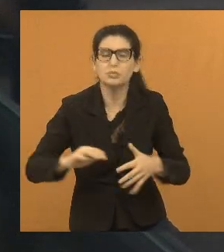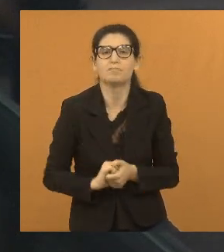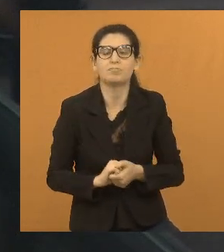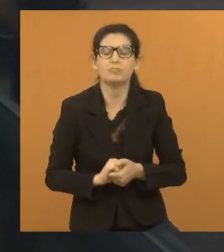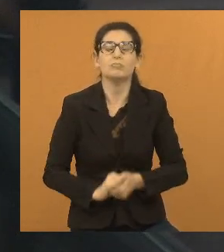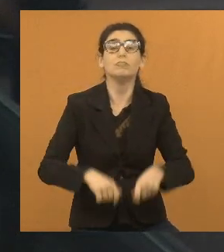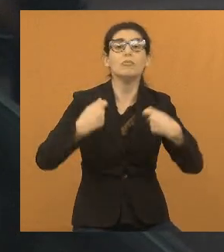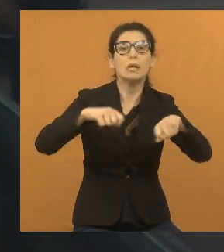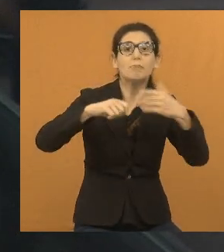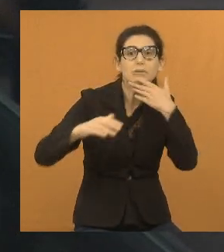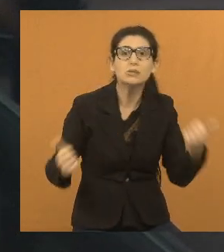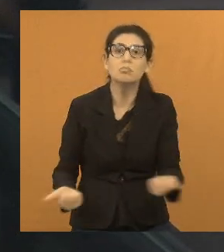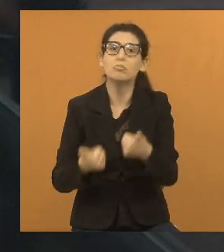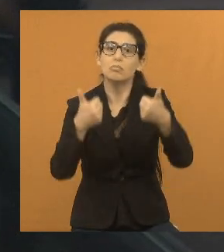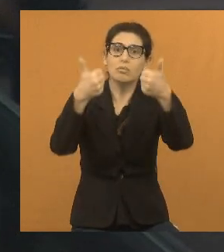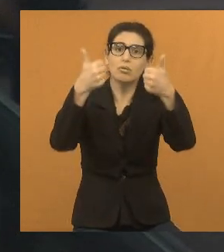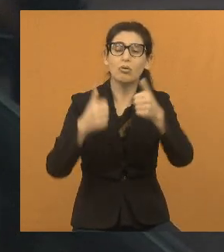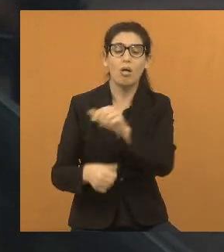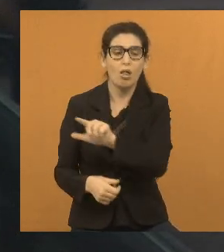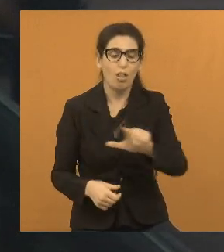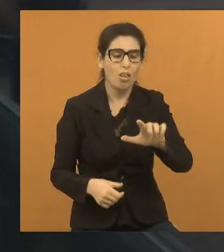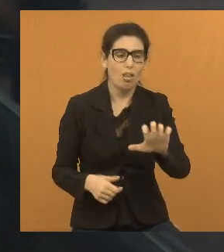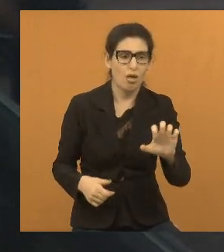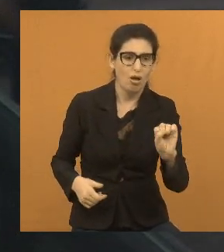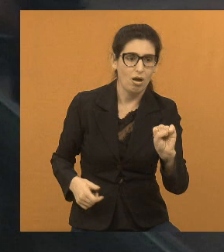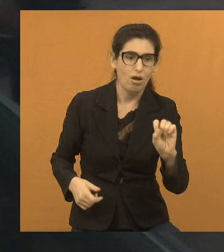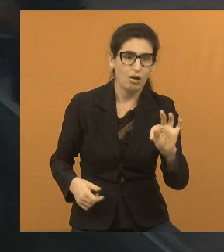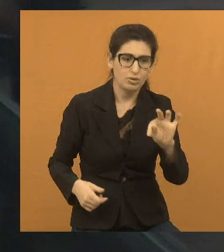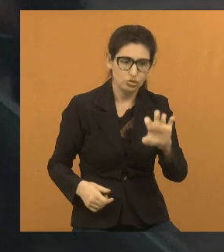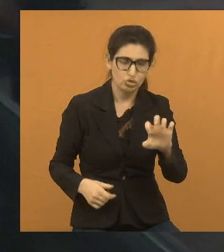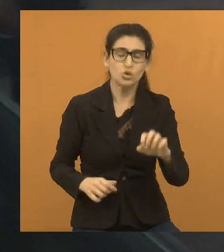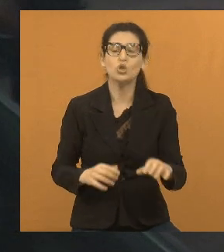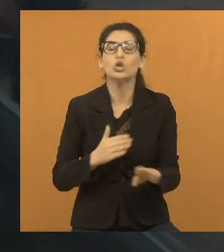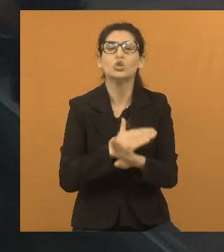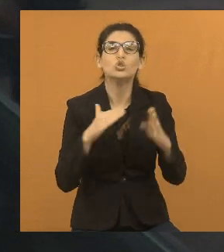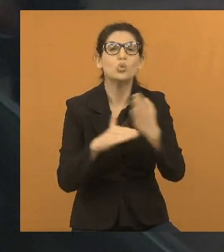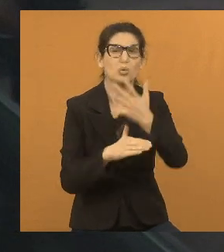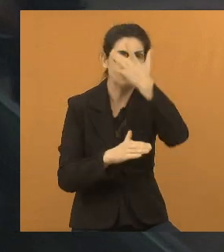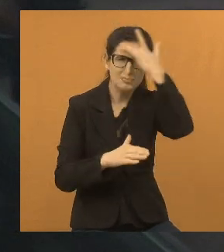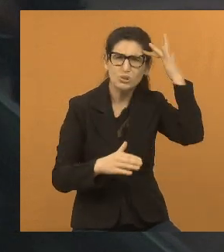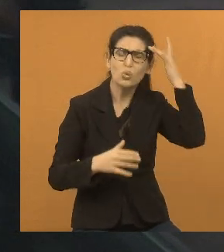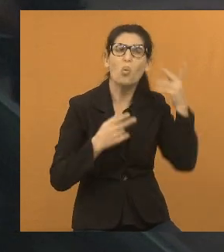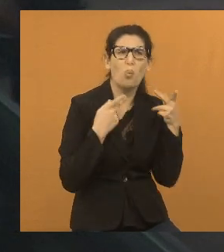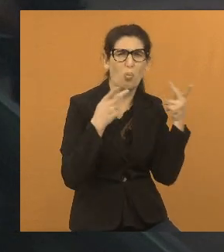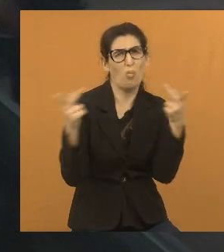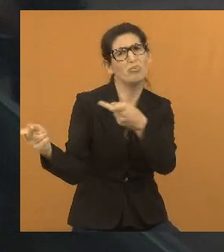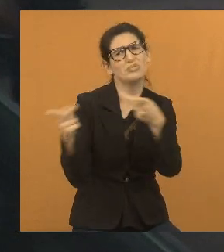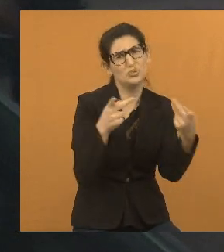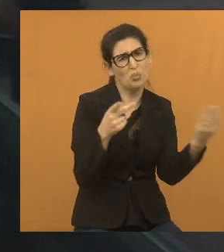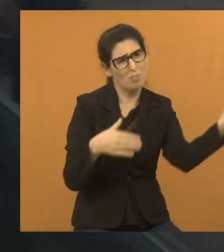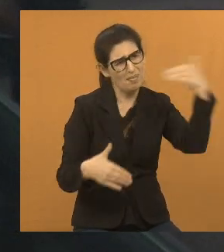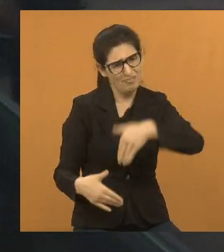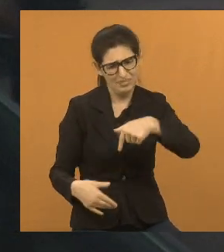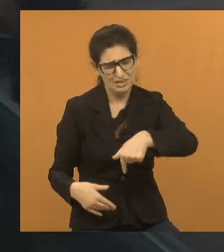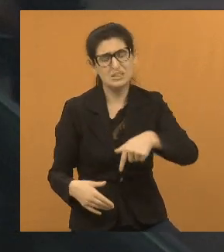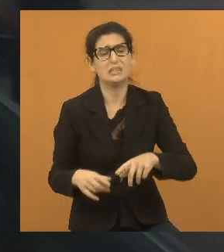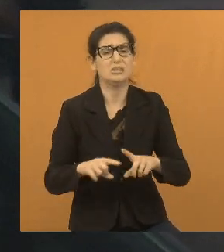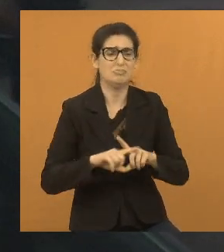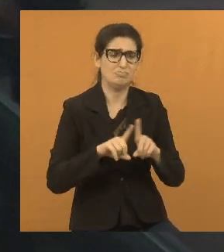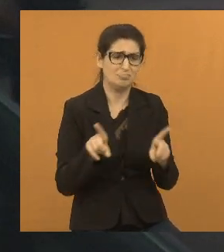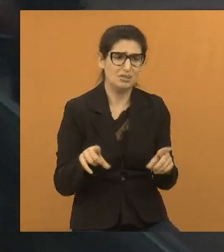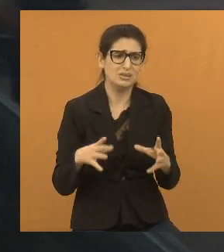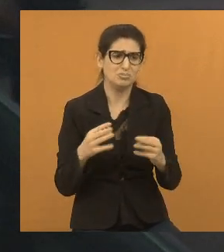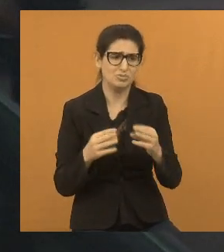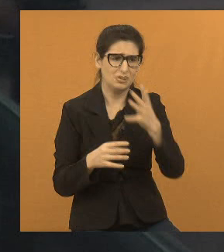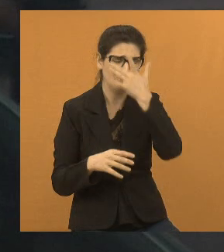os moradores, hoje eu estou sozinho aqui, mas todos foram convidados. Tá? Então eu sei que muitas vezes a população ela